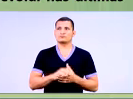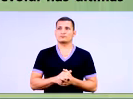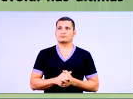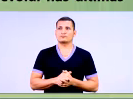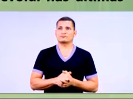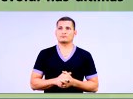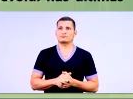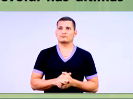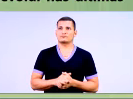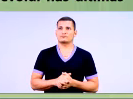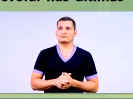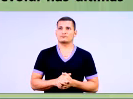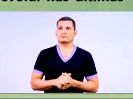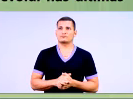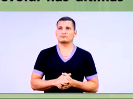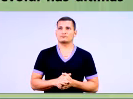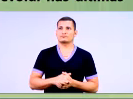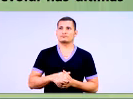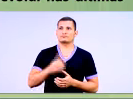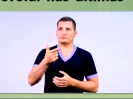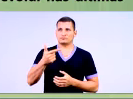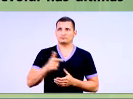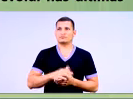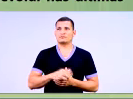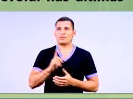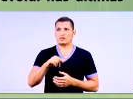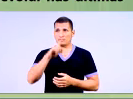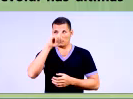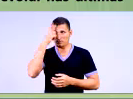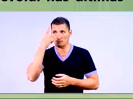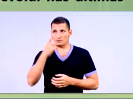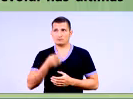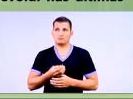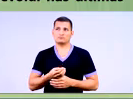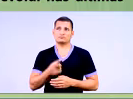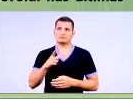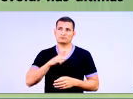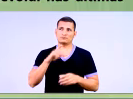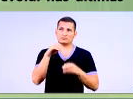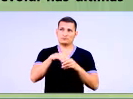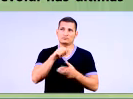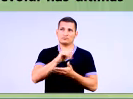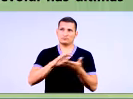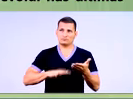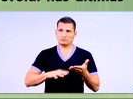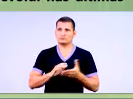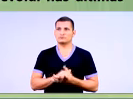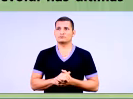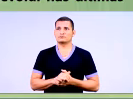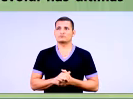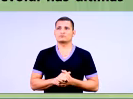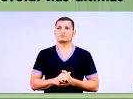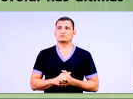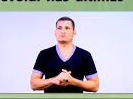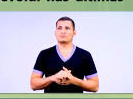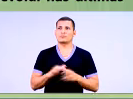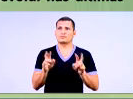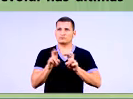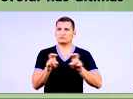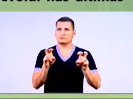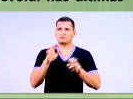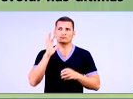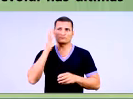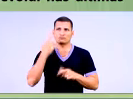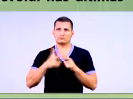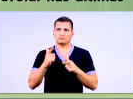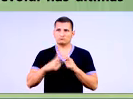questão é uma ideia presente no texto. O computador resolve problemas através do seu próprio raciocínio? Não, porque lá